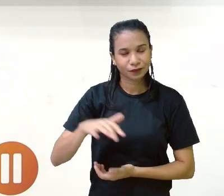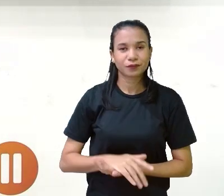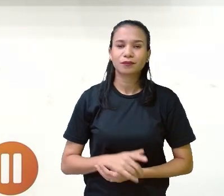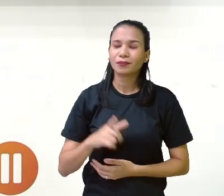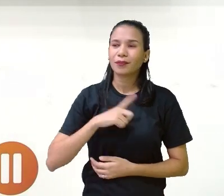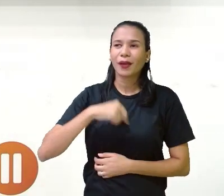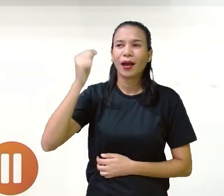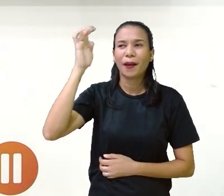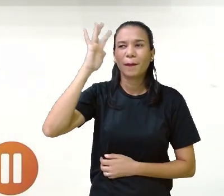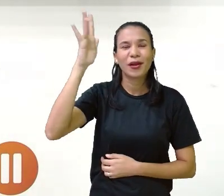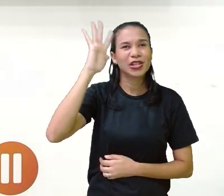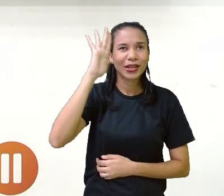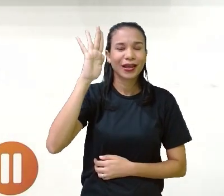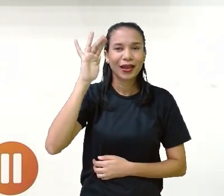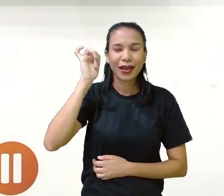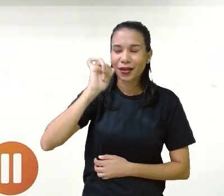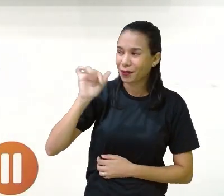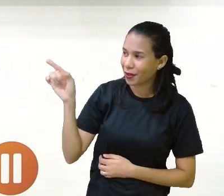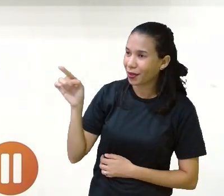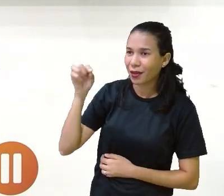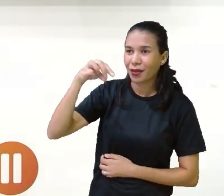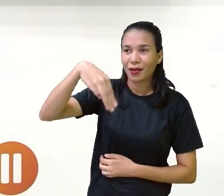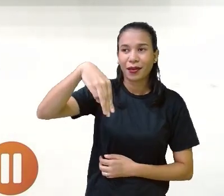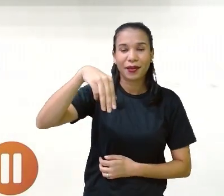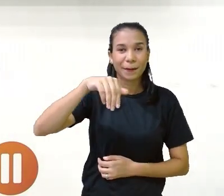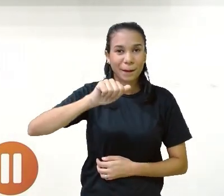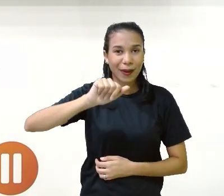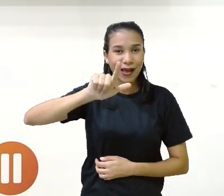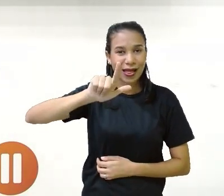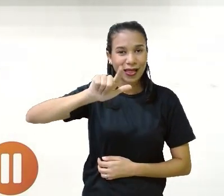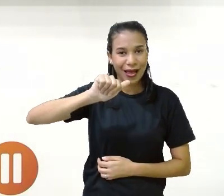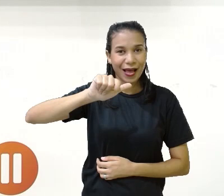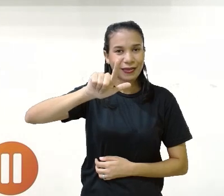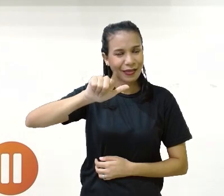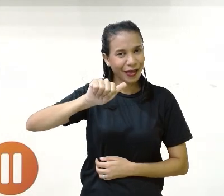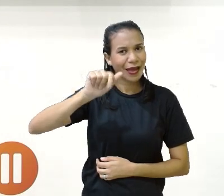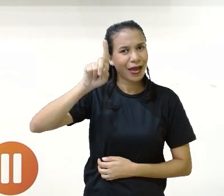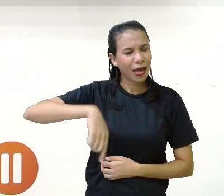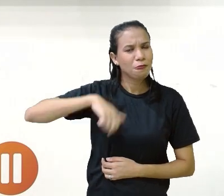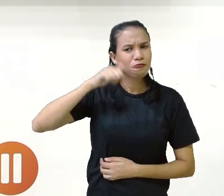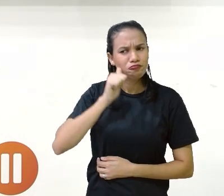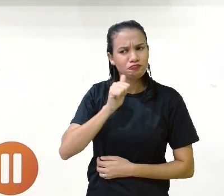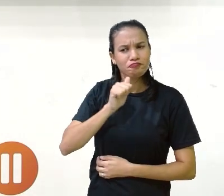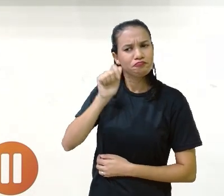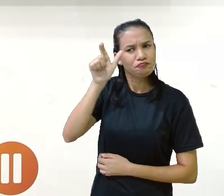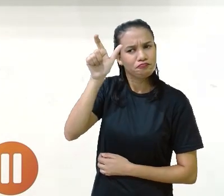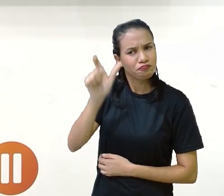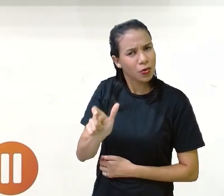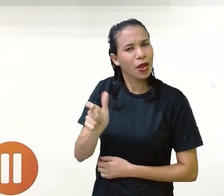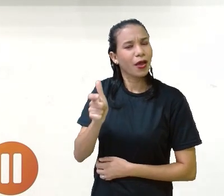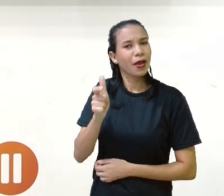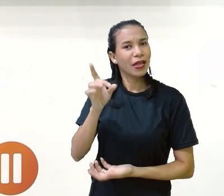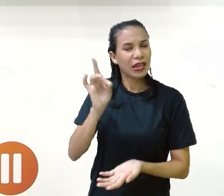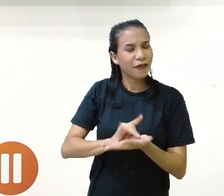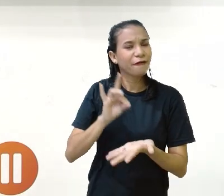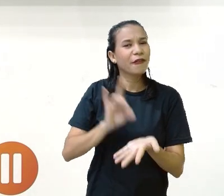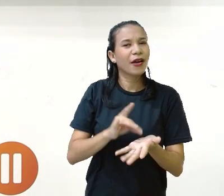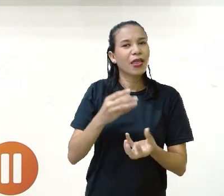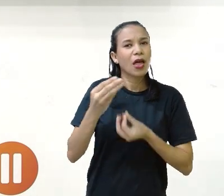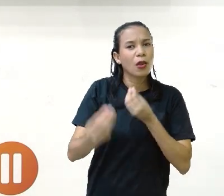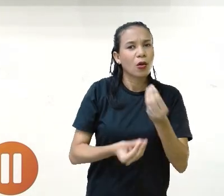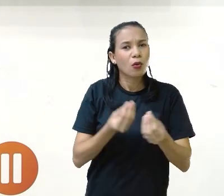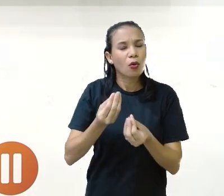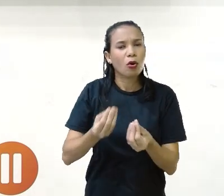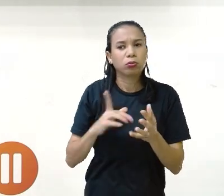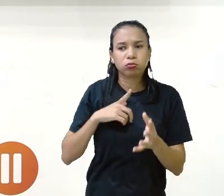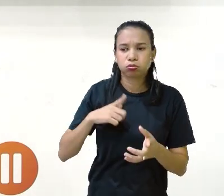crianças. Imagina, Malala, ela foi uma das mulheres, né, que foi de encontro com